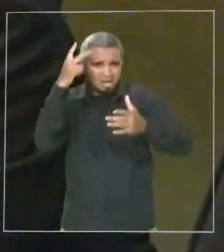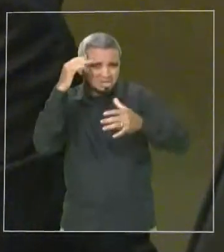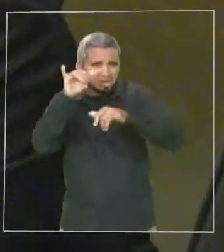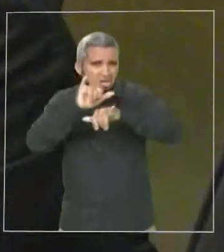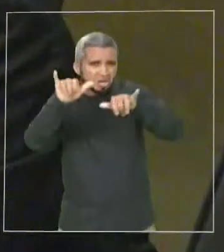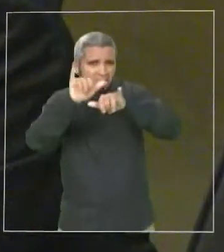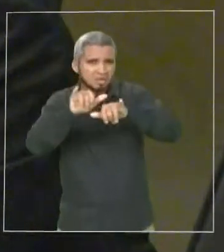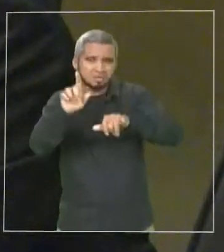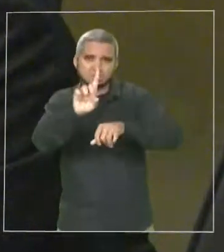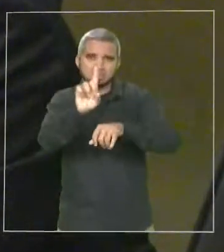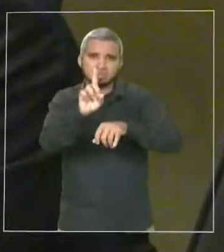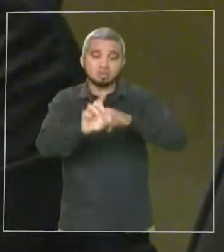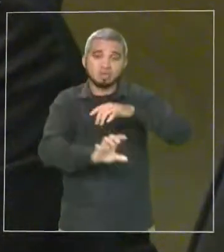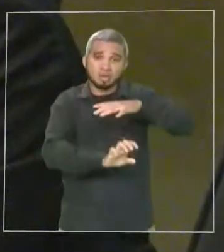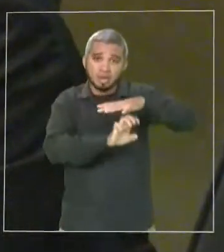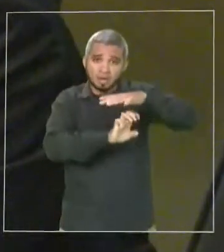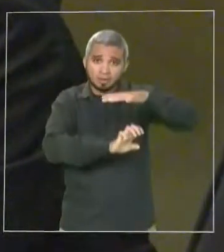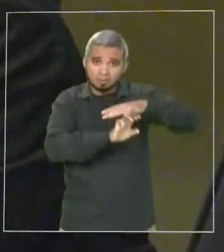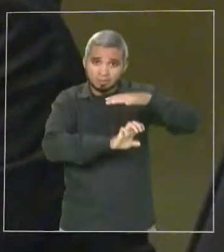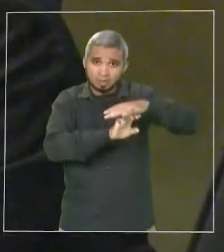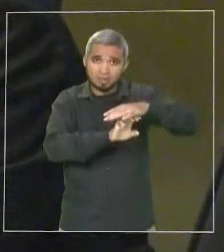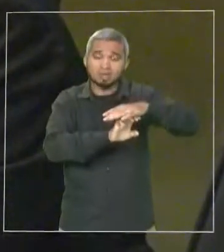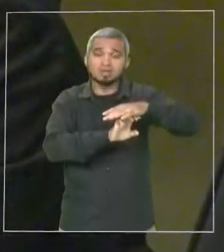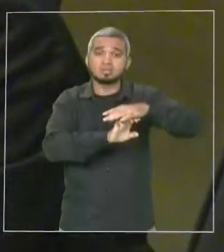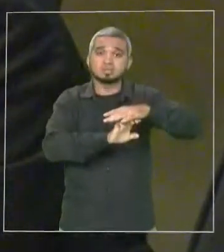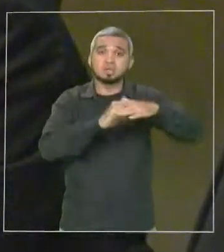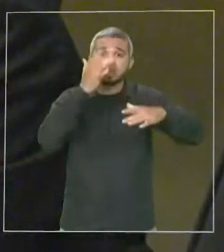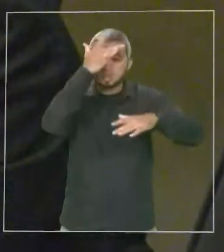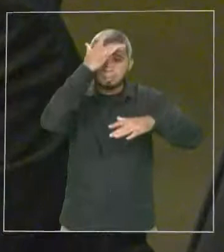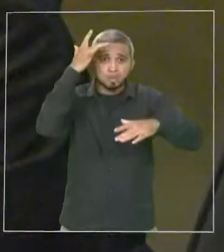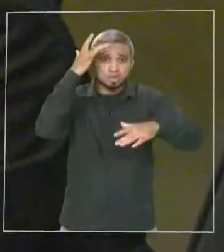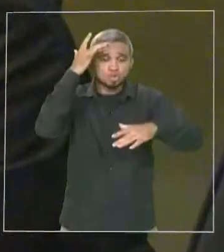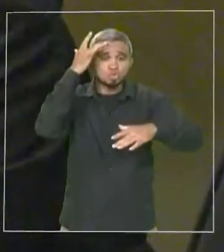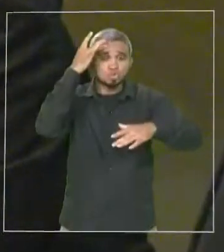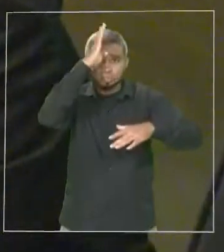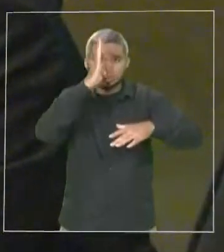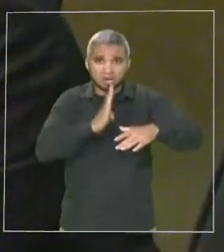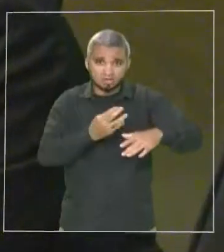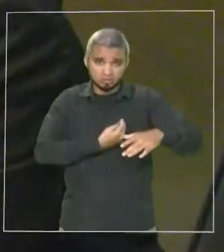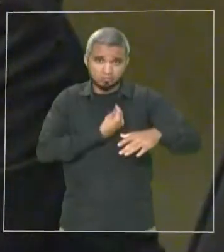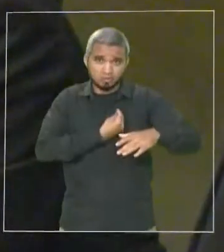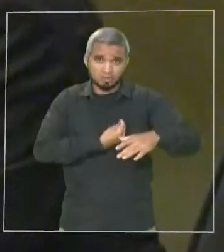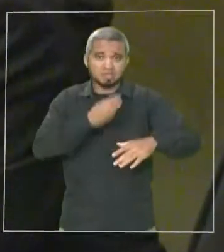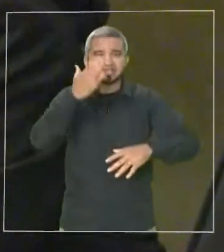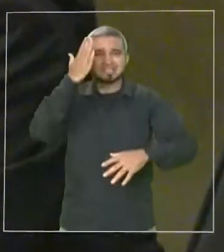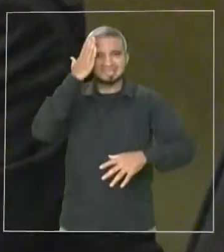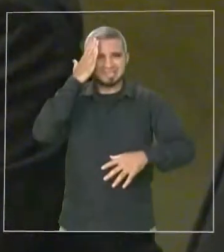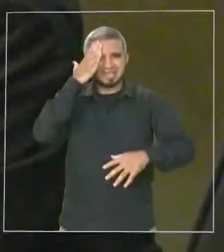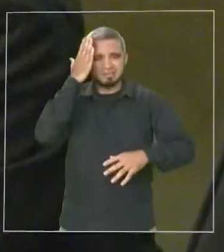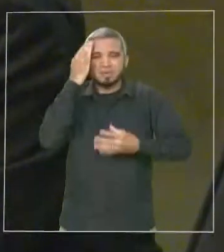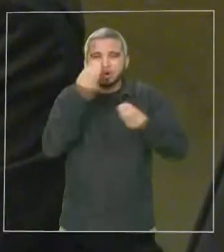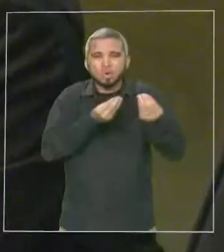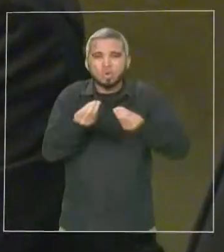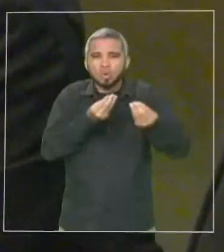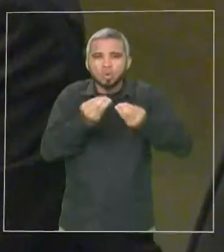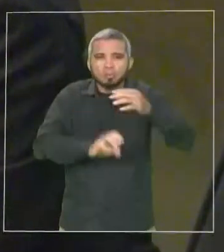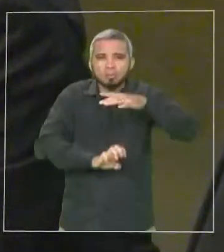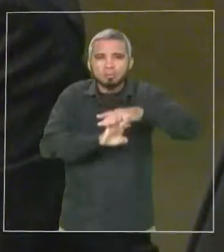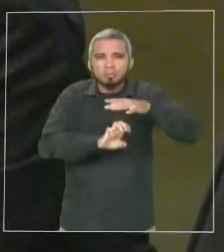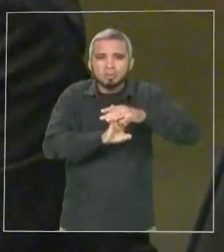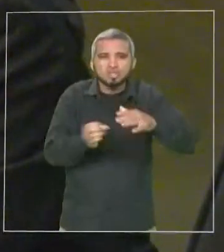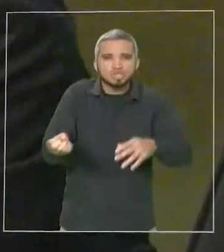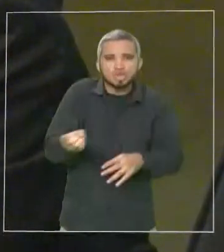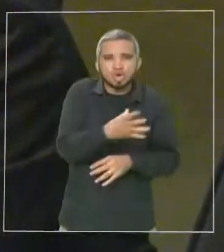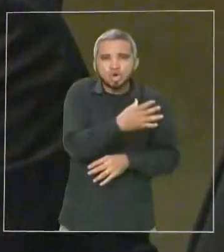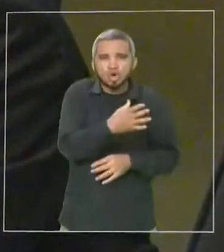todo brasileiro sabe a dificuldade que é em se abrir uma empresa nova. Portanto, quem já